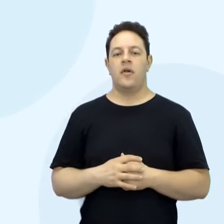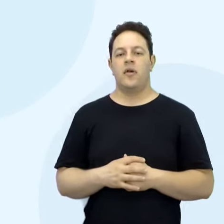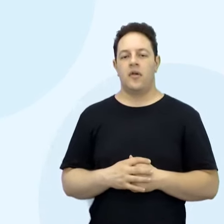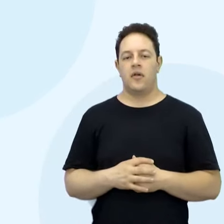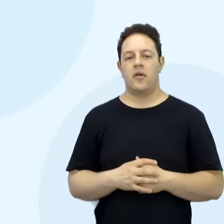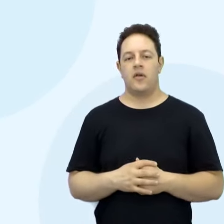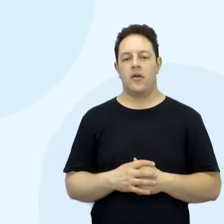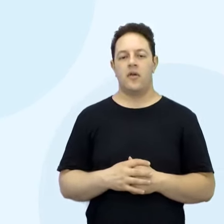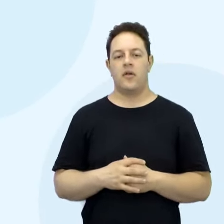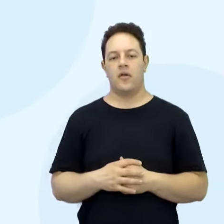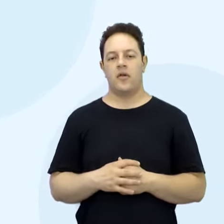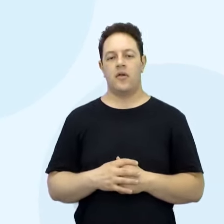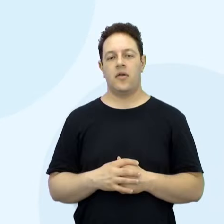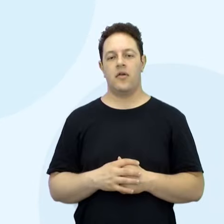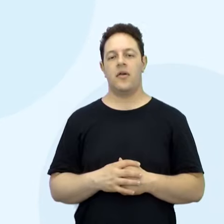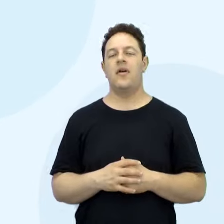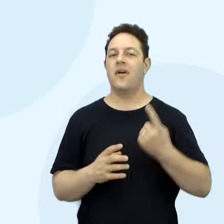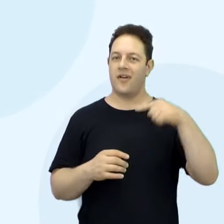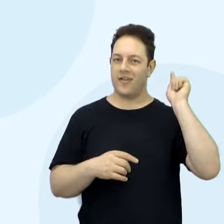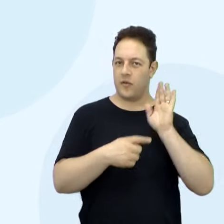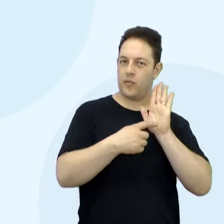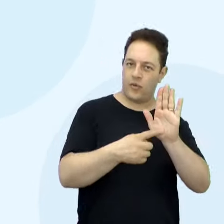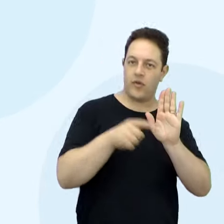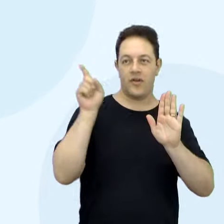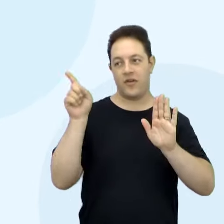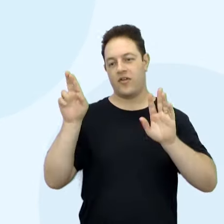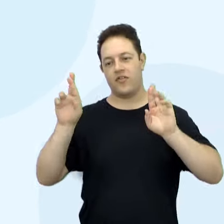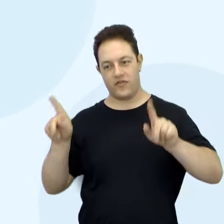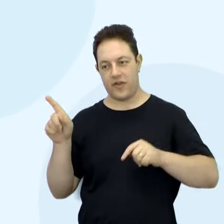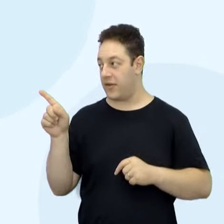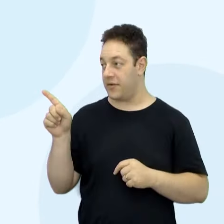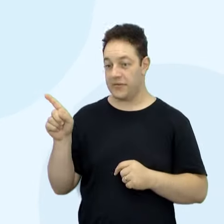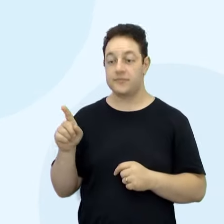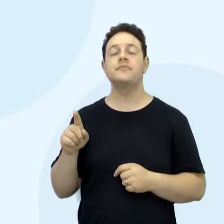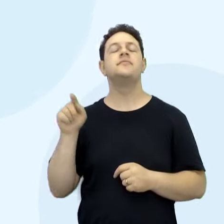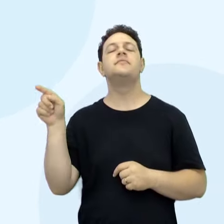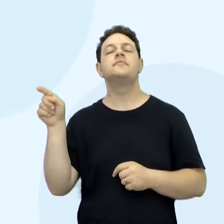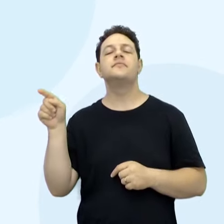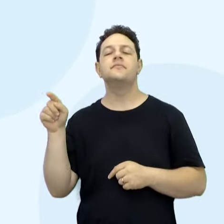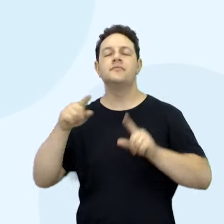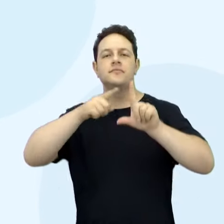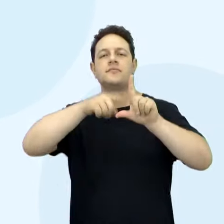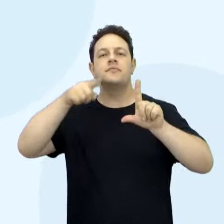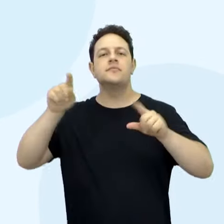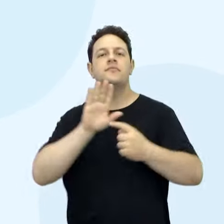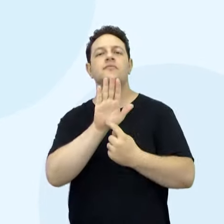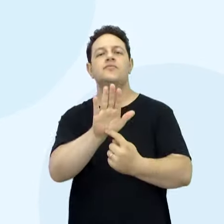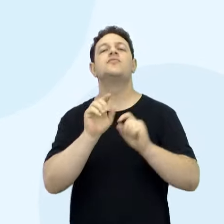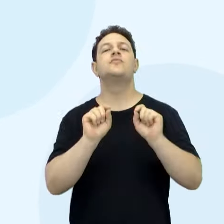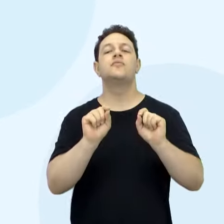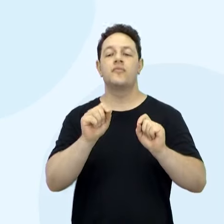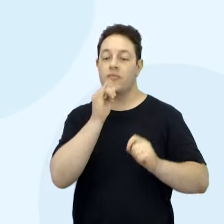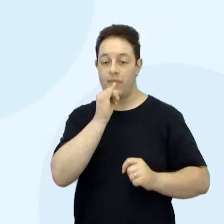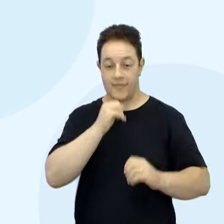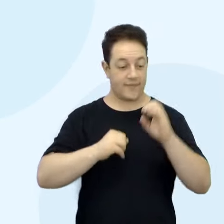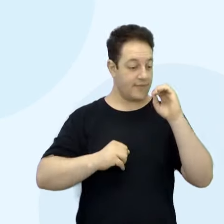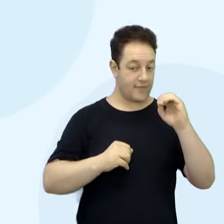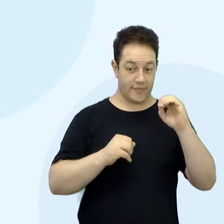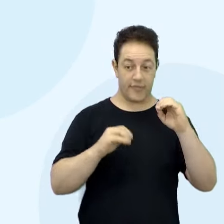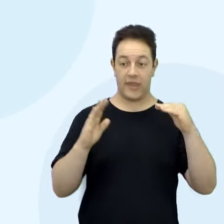Pessoas diferente do que eu apresentei. Então nesse grupo de pessoas, o que que esse gráfico está me indicando, né? Que do zero